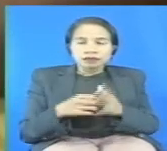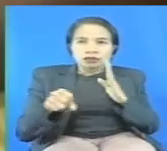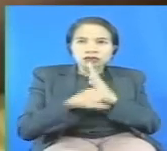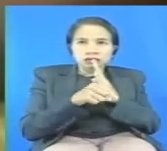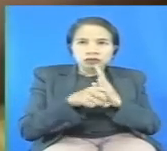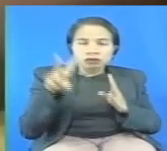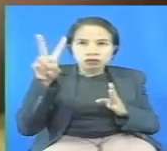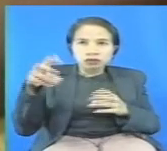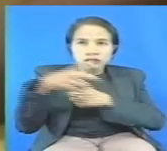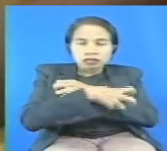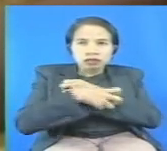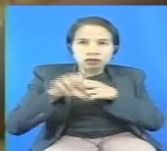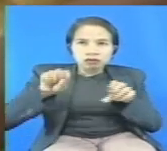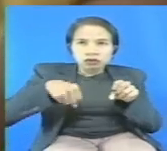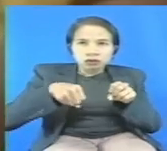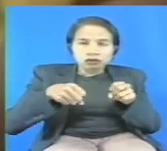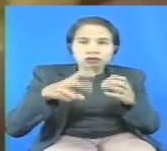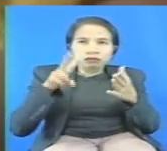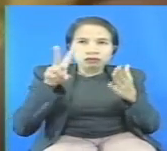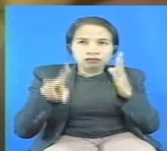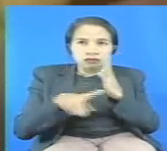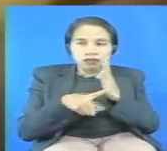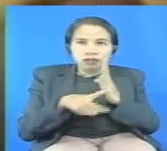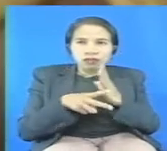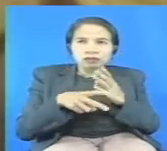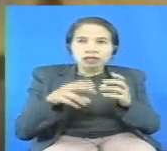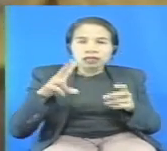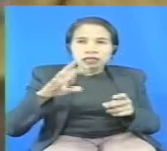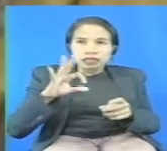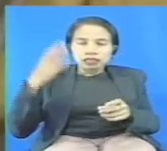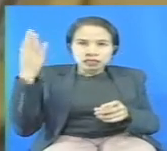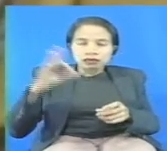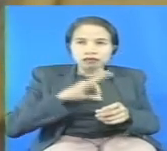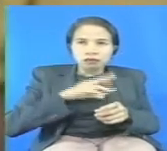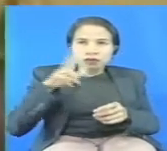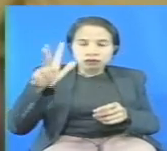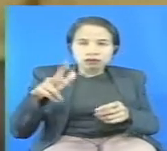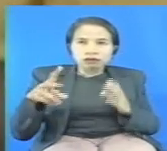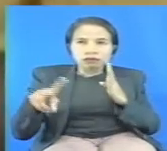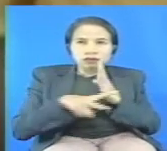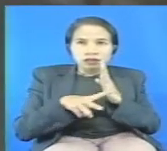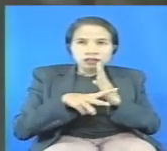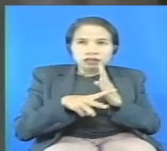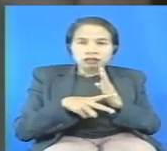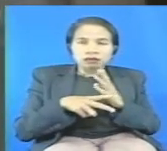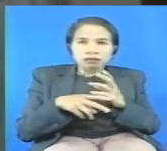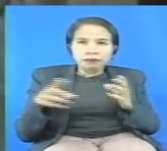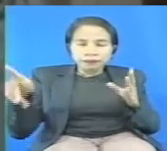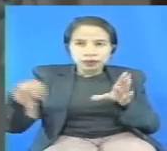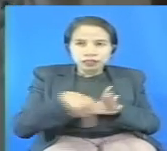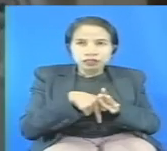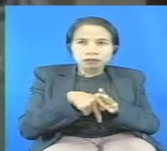Suspeito na rua, na motor, vítima nien e a área Fomento 3, banheira vítima, ba assiste família